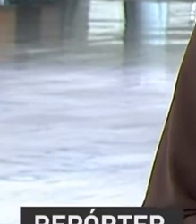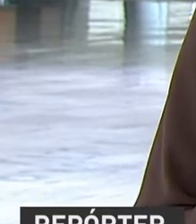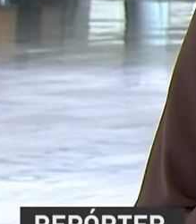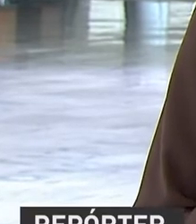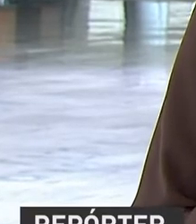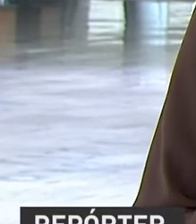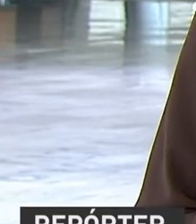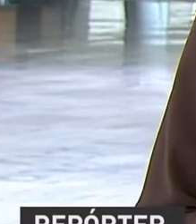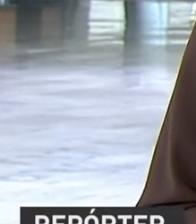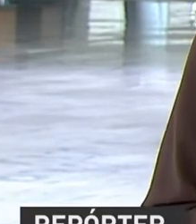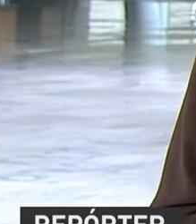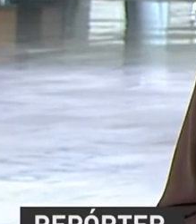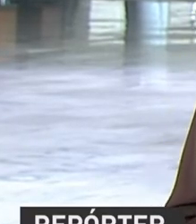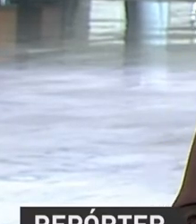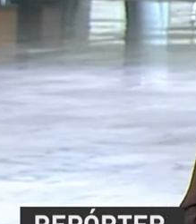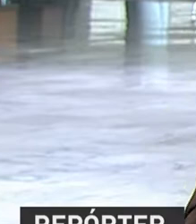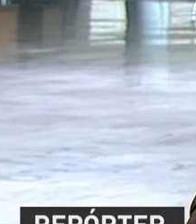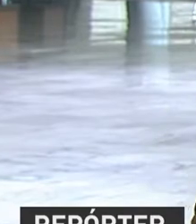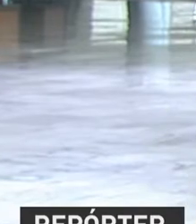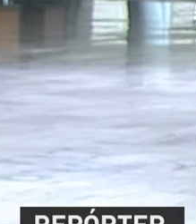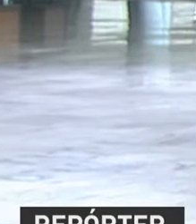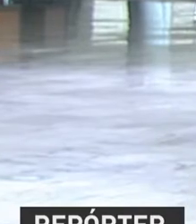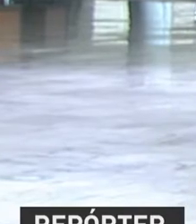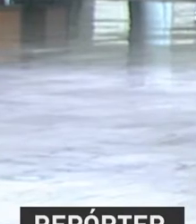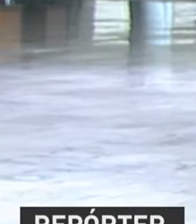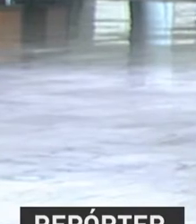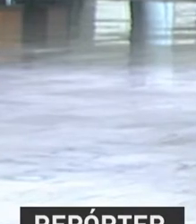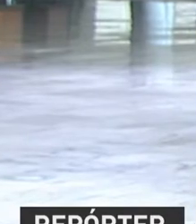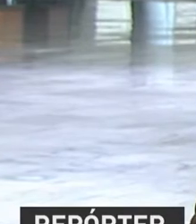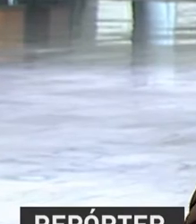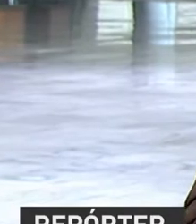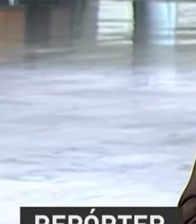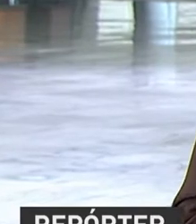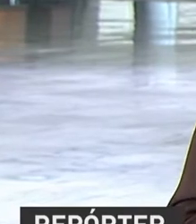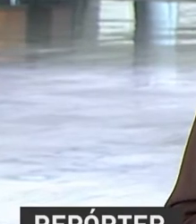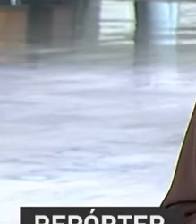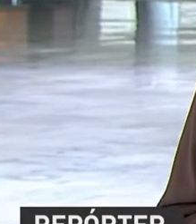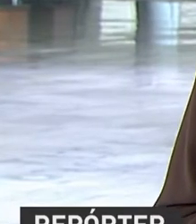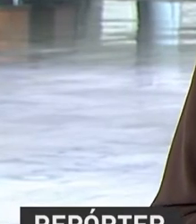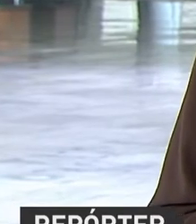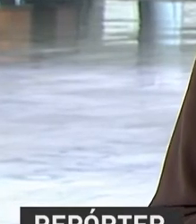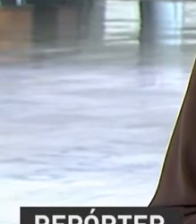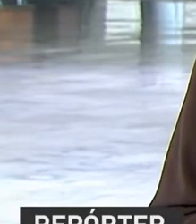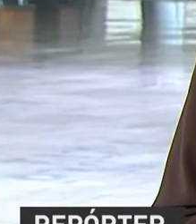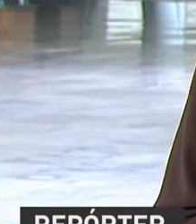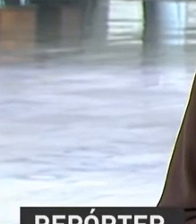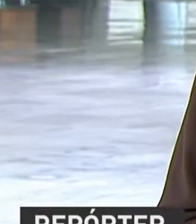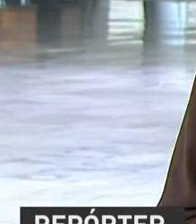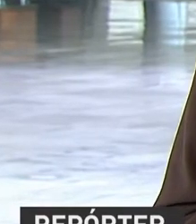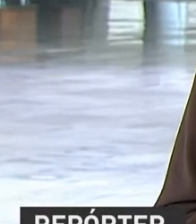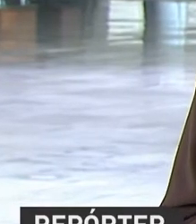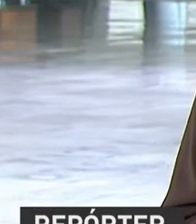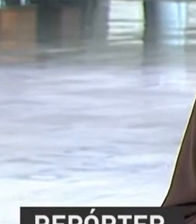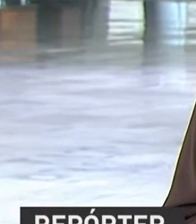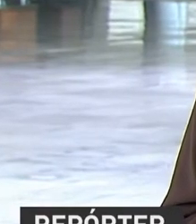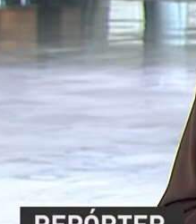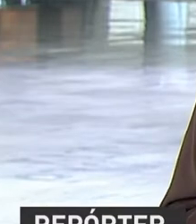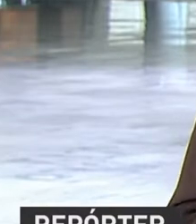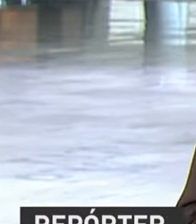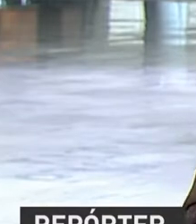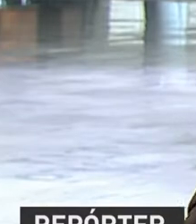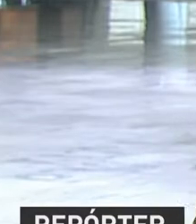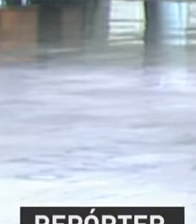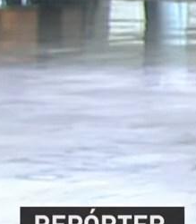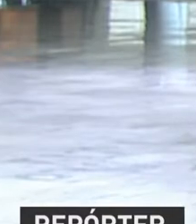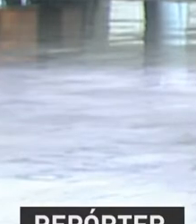o pmdb eo ptb na saída do jantar o vice líder do governo beto mansur disse que a